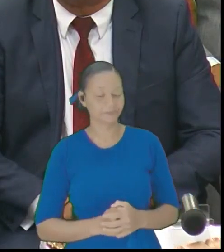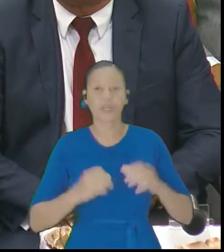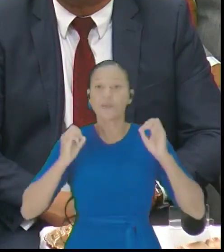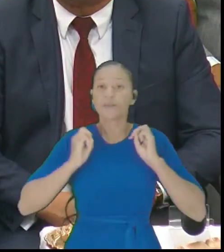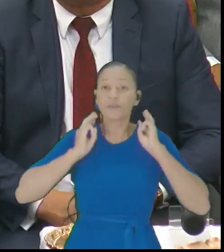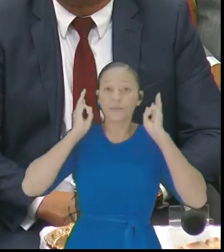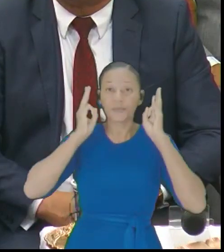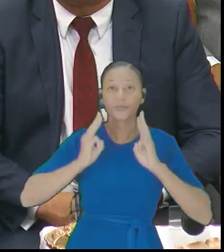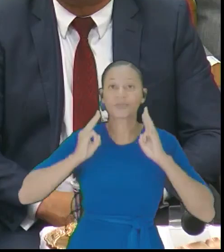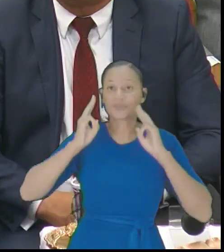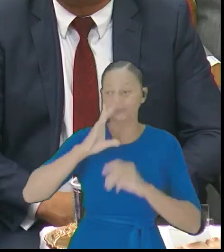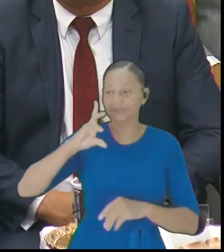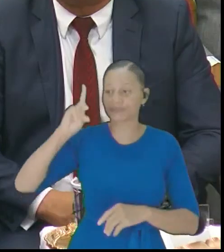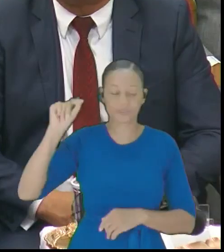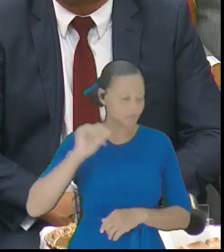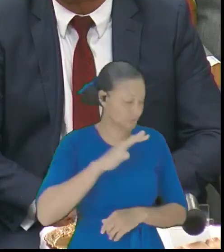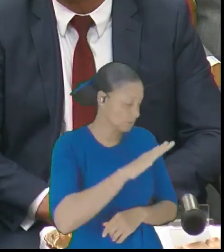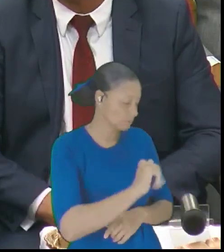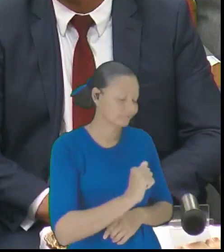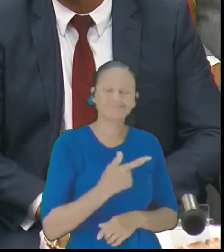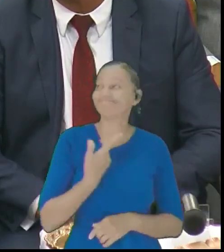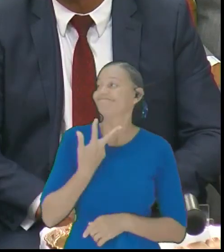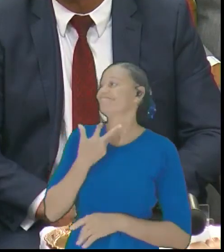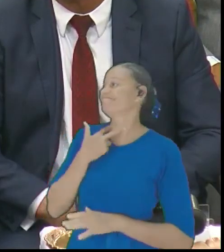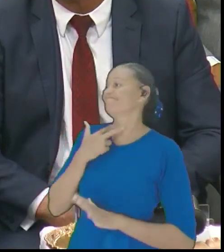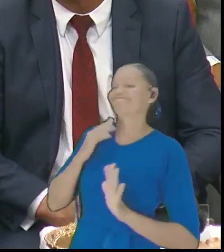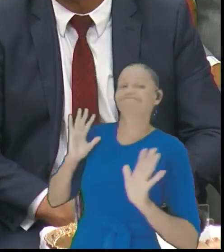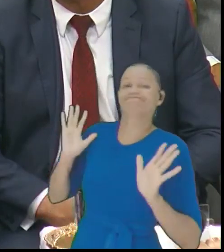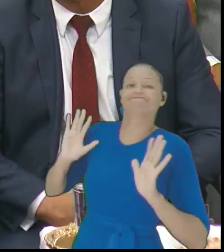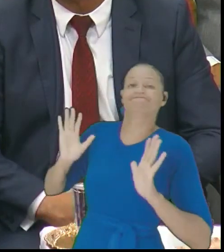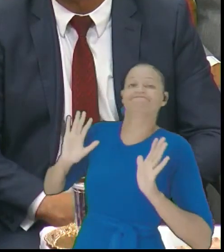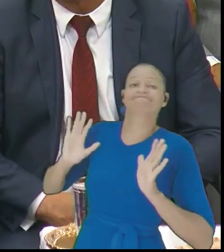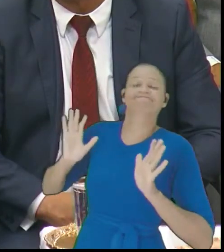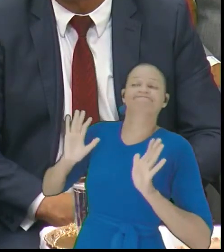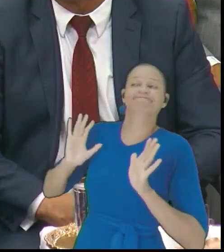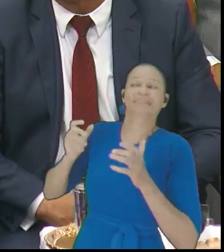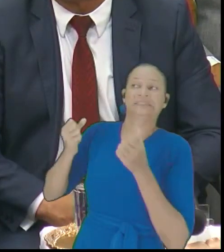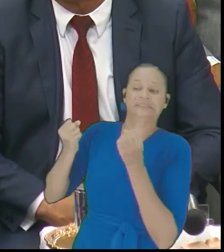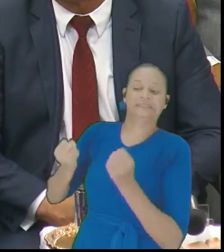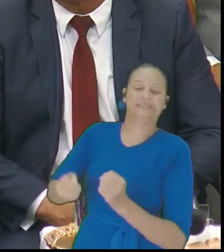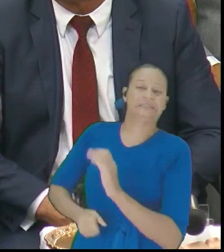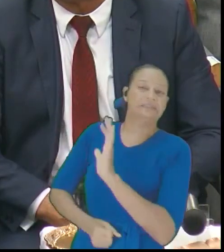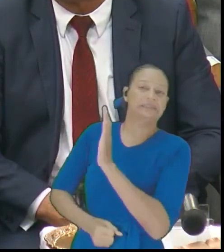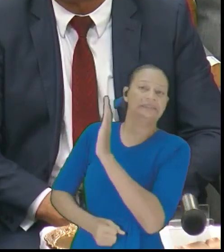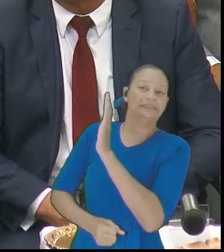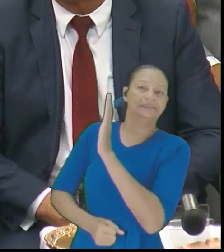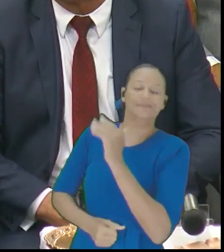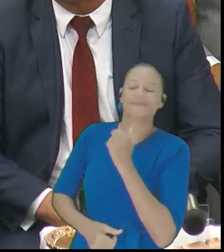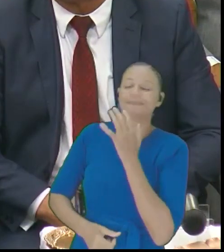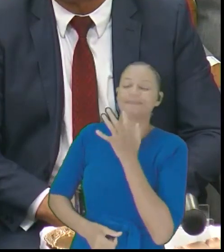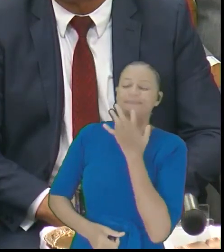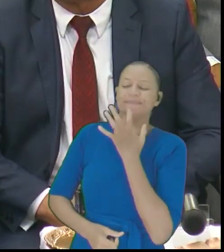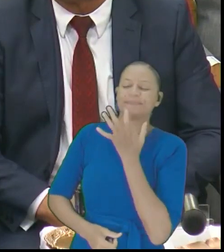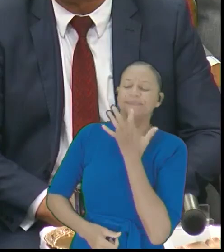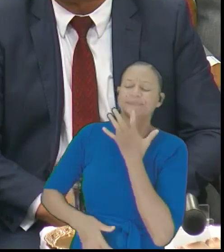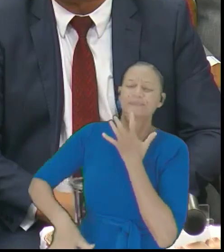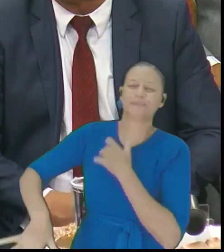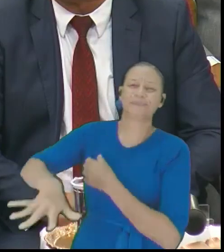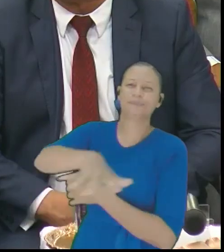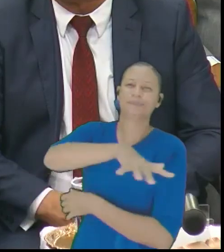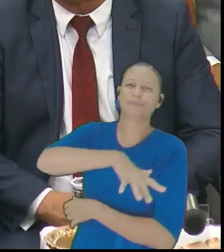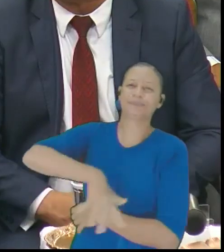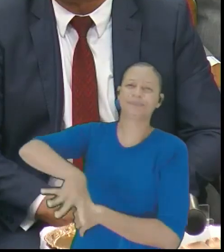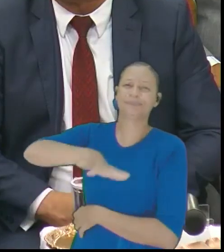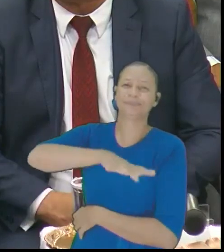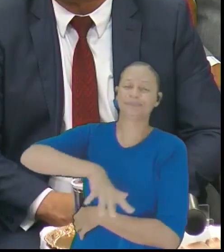Moisés, o dia que Deus chamou ele disse: não dá para mim, isso aí é pesado demais. Moisés conhecia o Egito por dentro, então